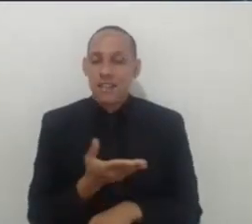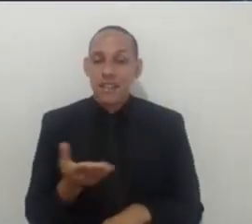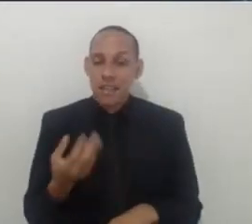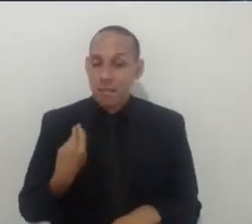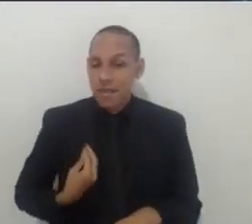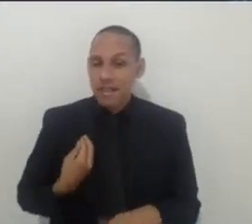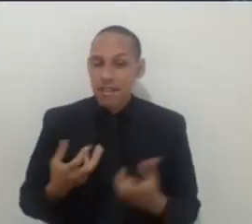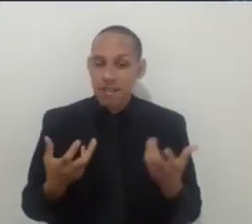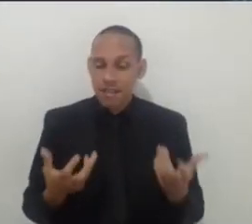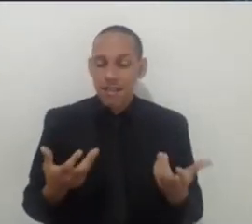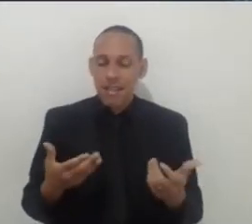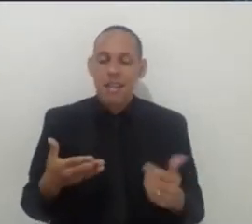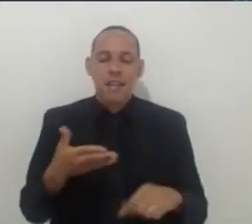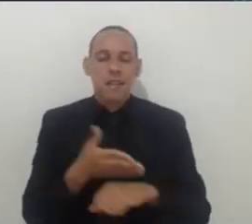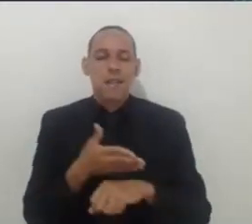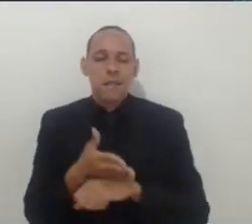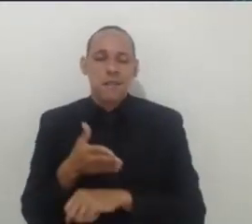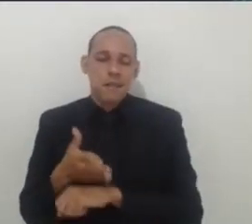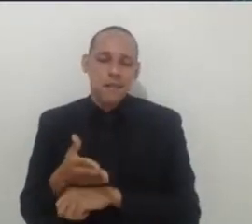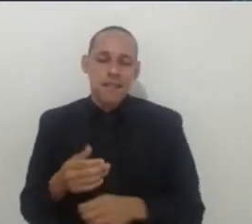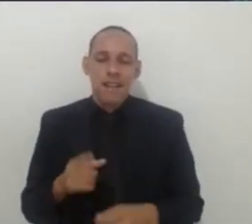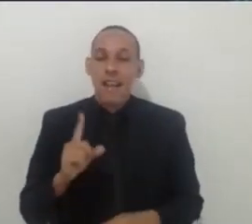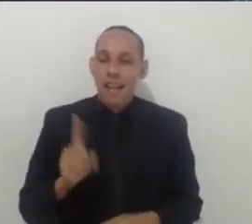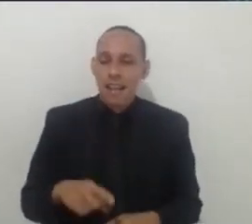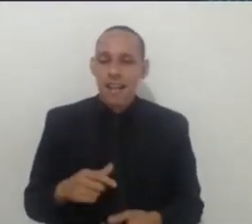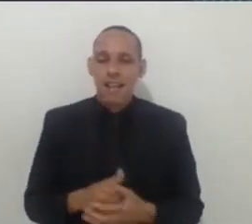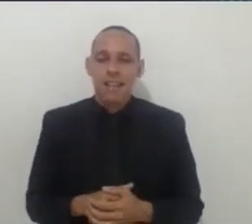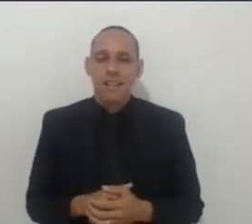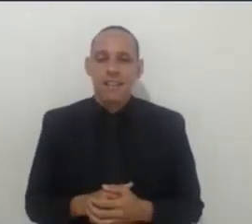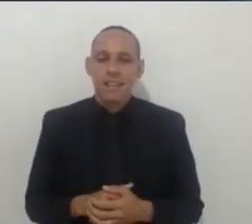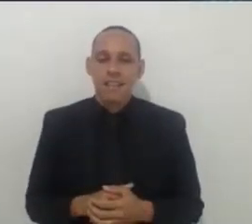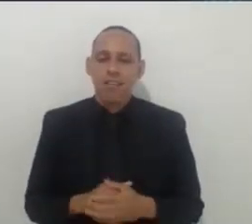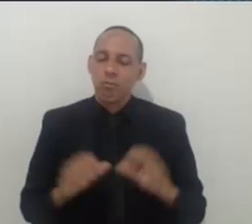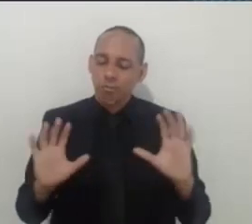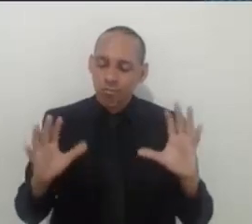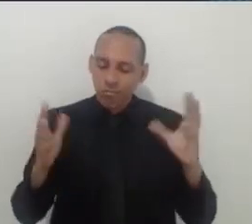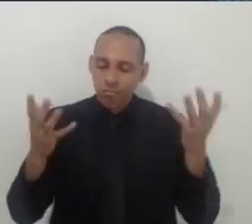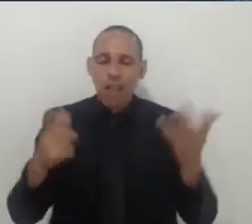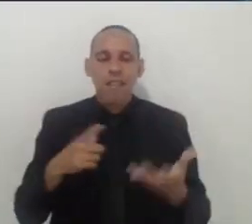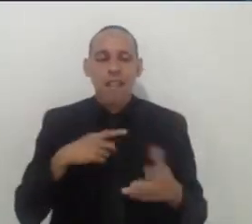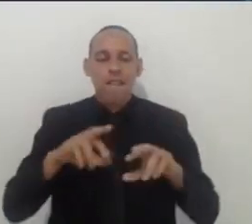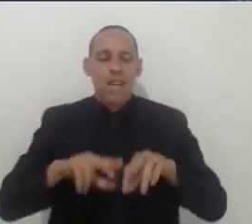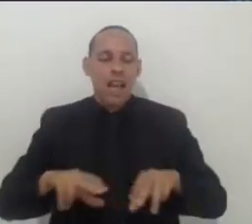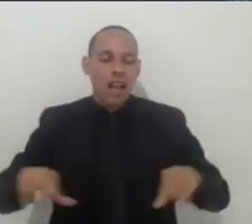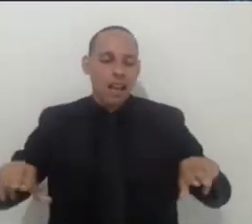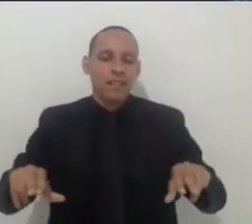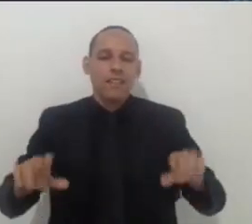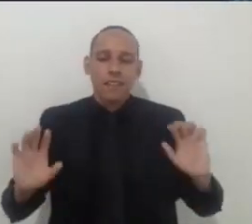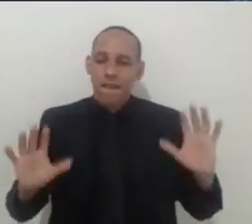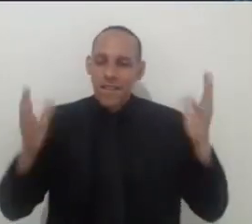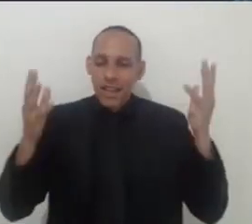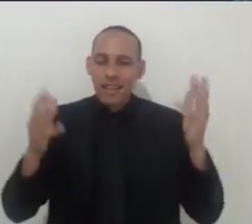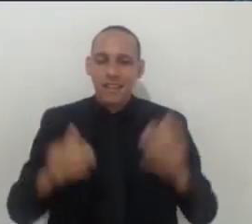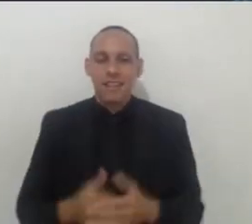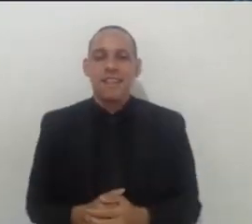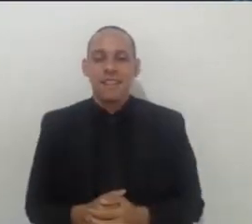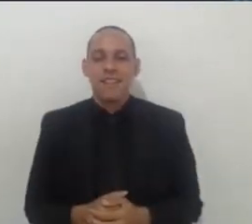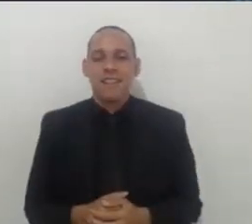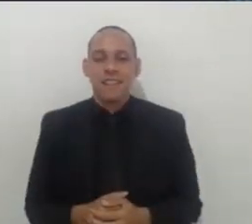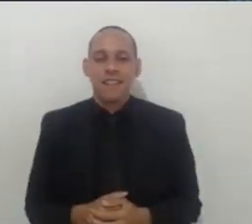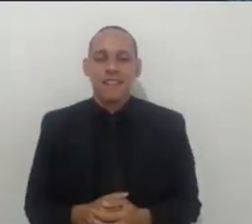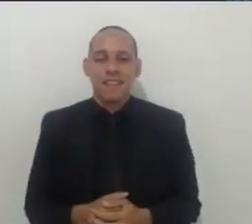presente a muitas das solenidades, das festividades que estão